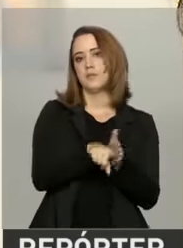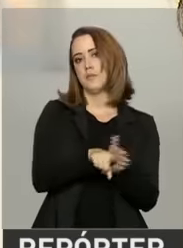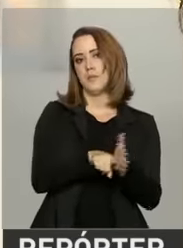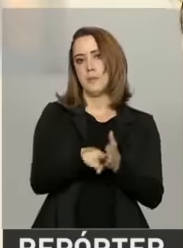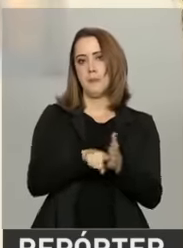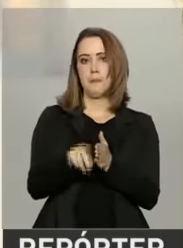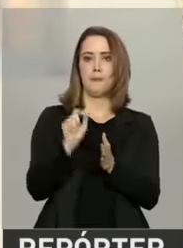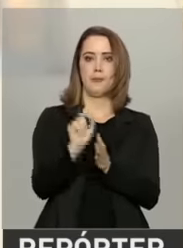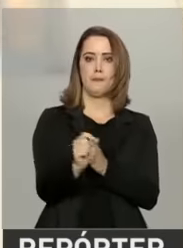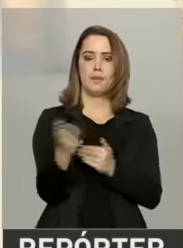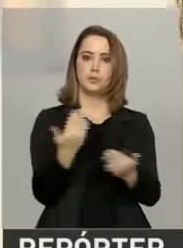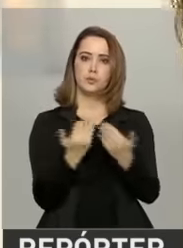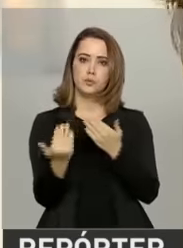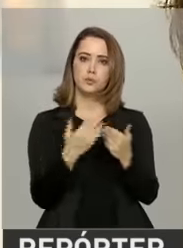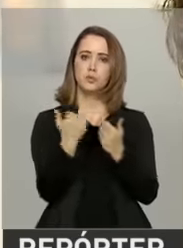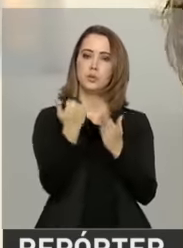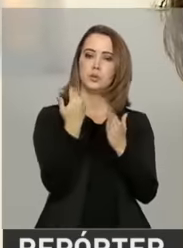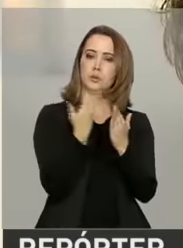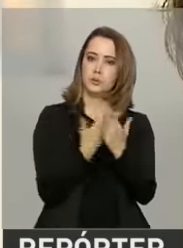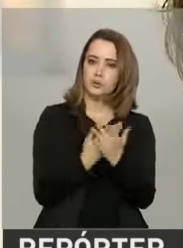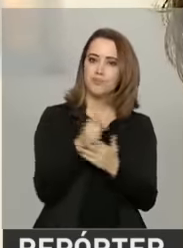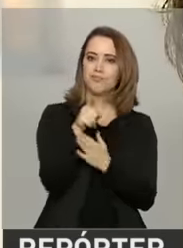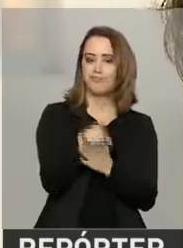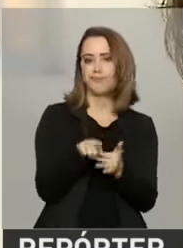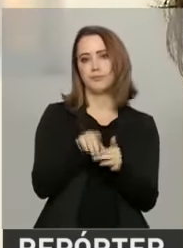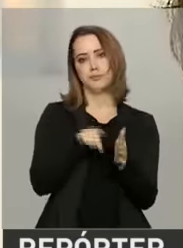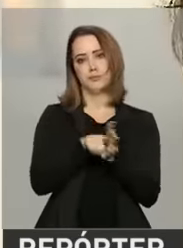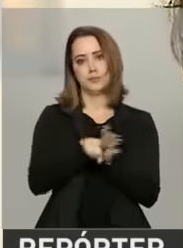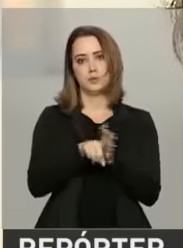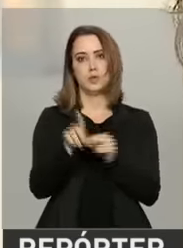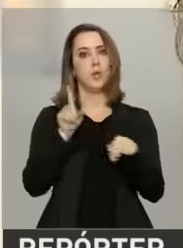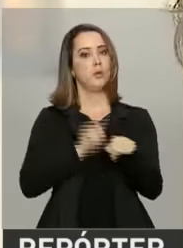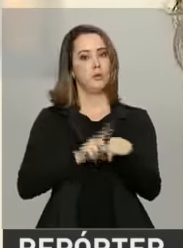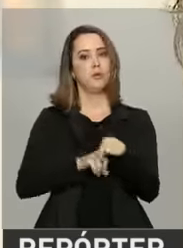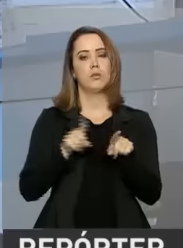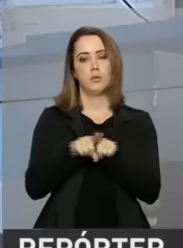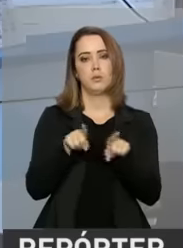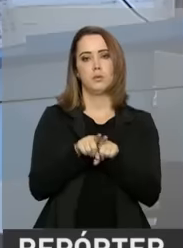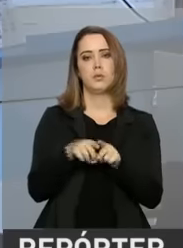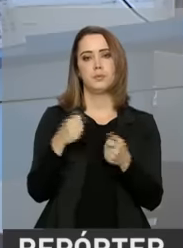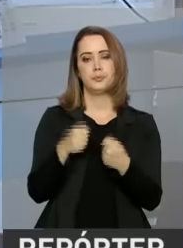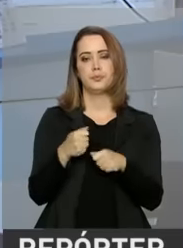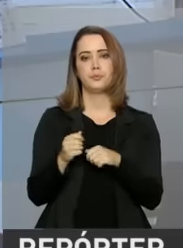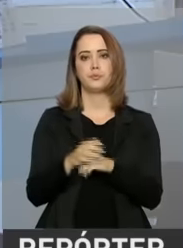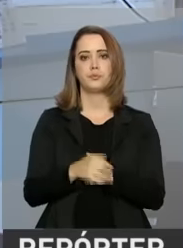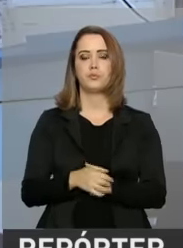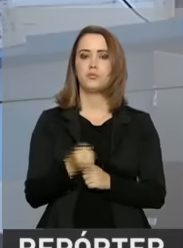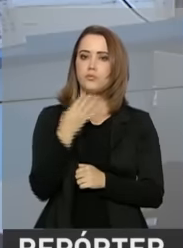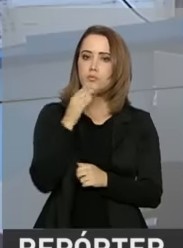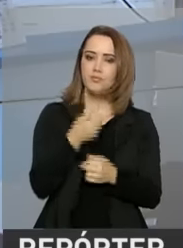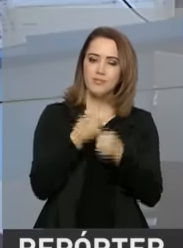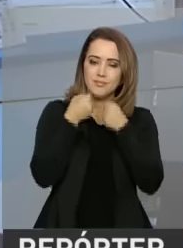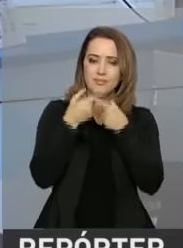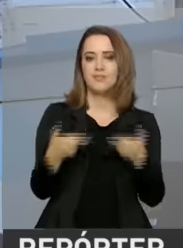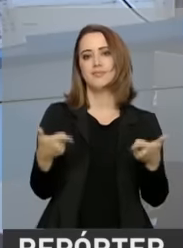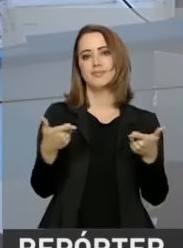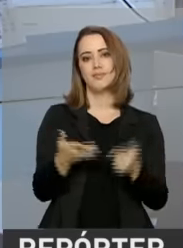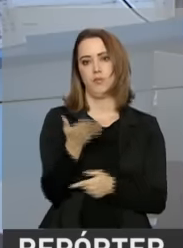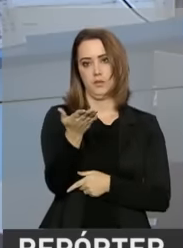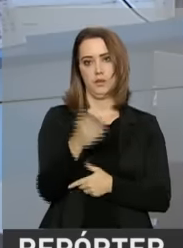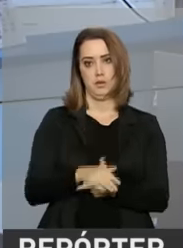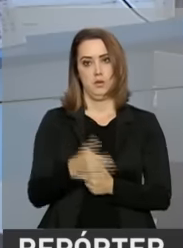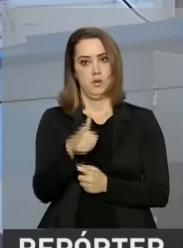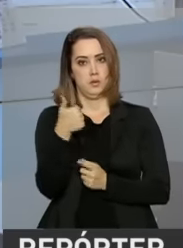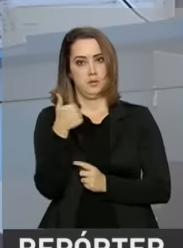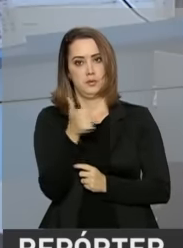a como estudar elas e também o tempo pra gente aprender a administrar boa sorte Lucas no primeiro simulado